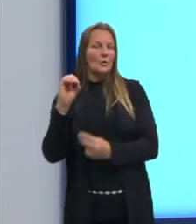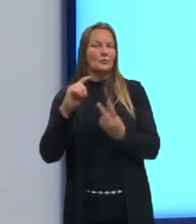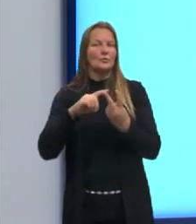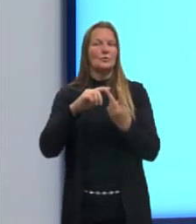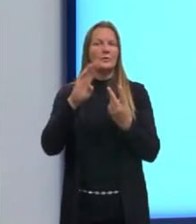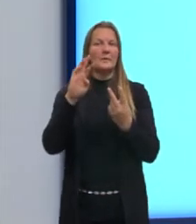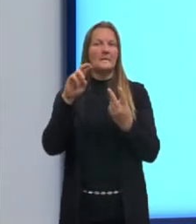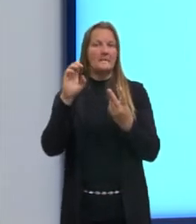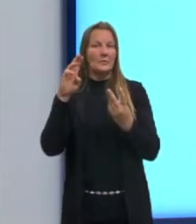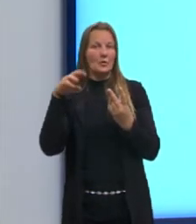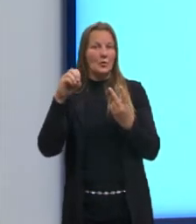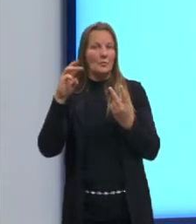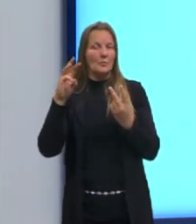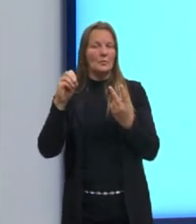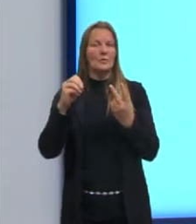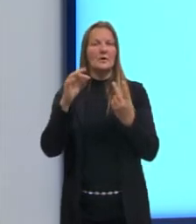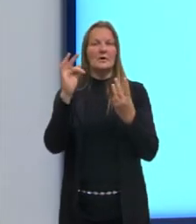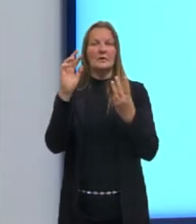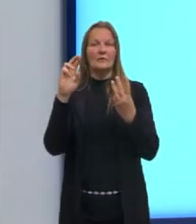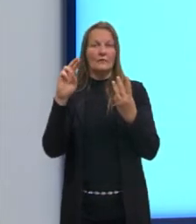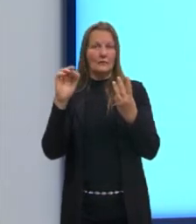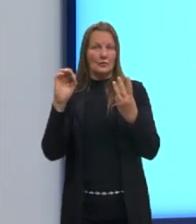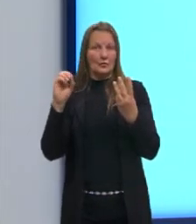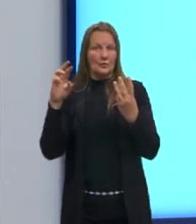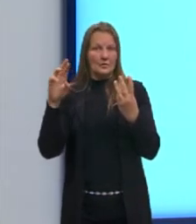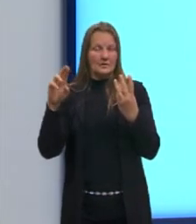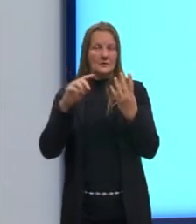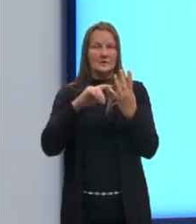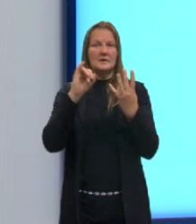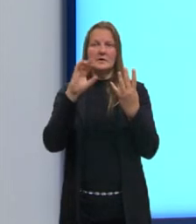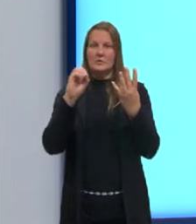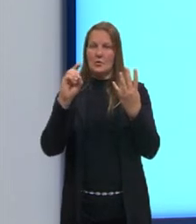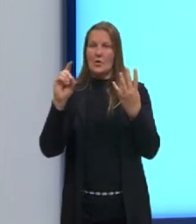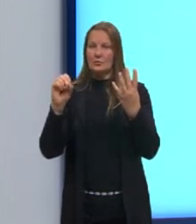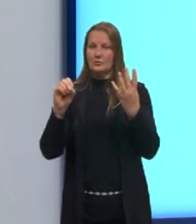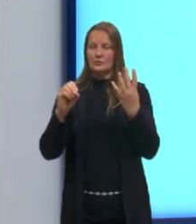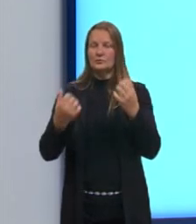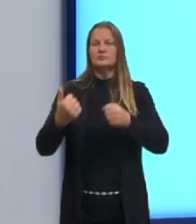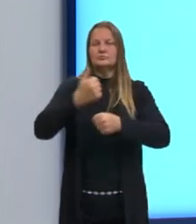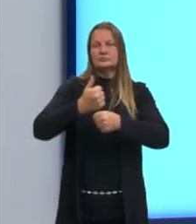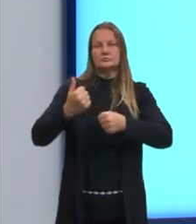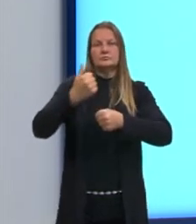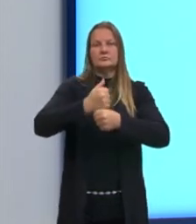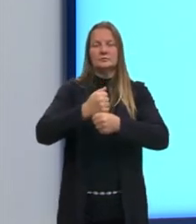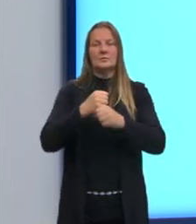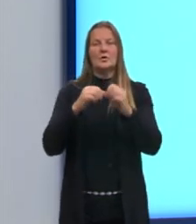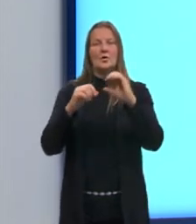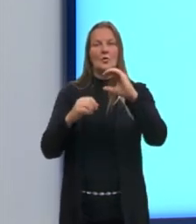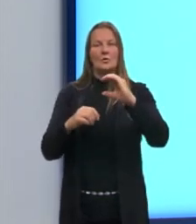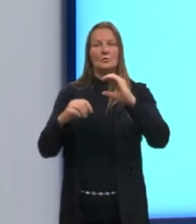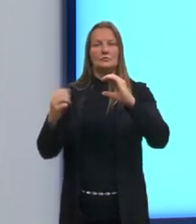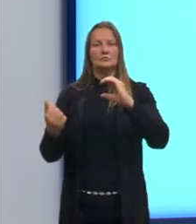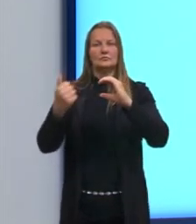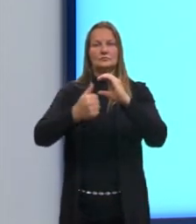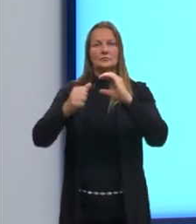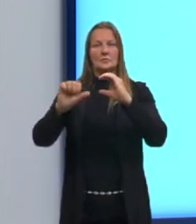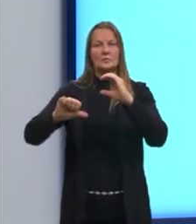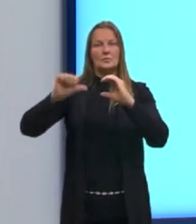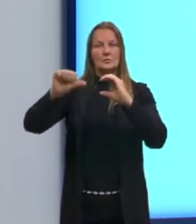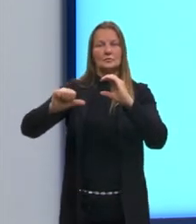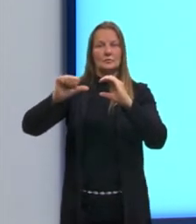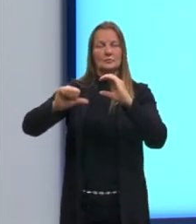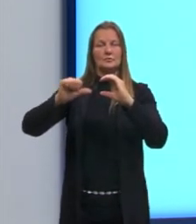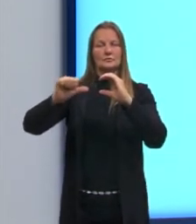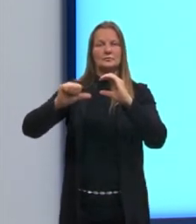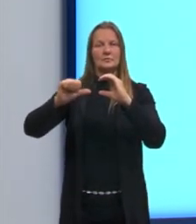iodo vai substituir uma molécula deste composto por um elemento um hidrogênio deste vai ser trocado e